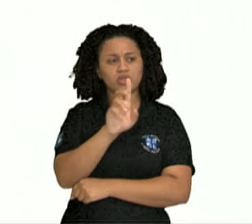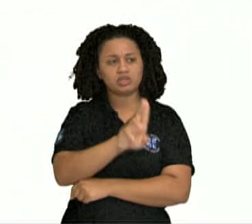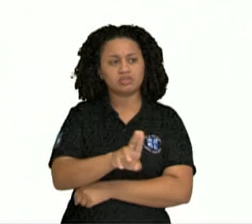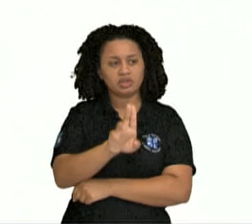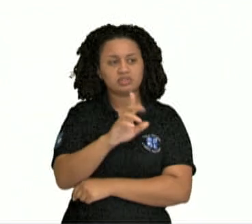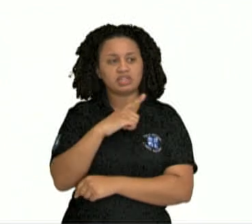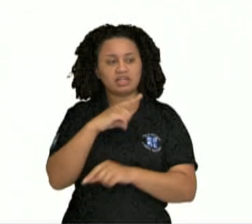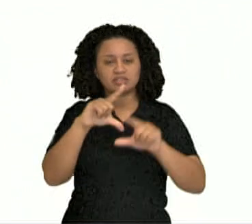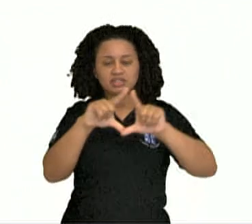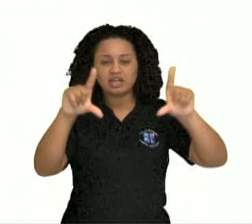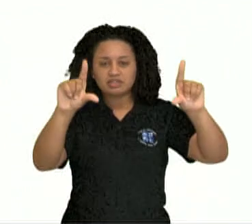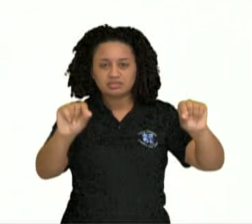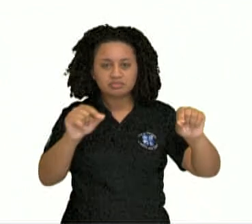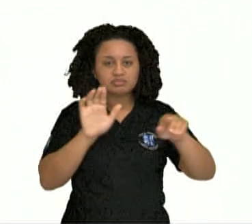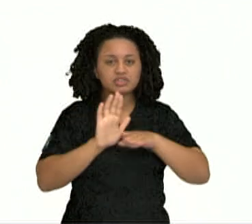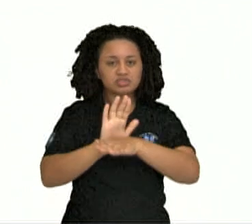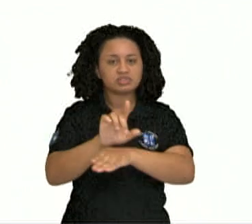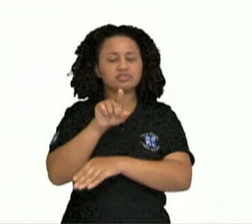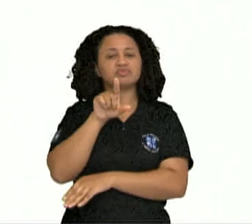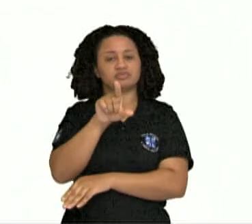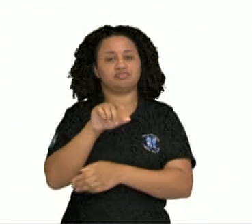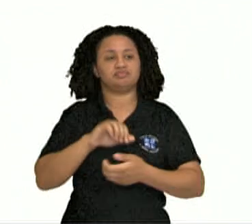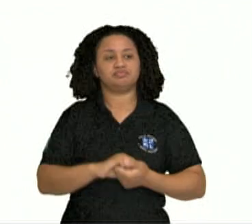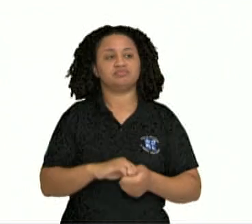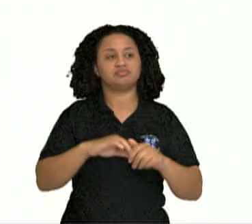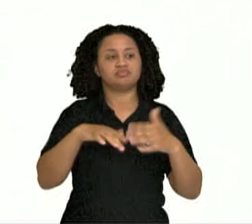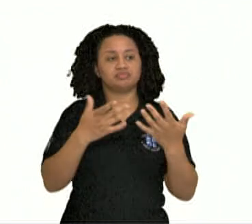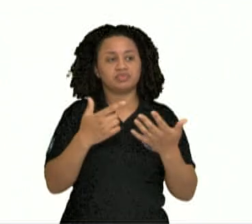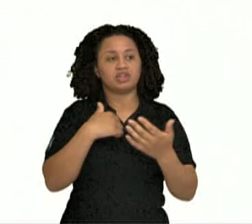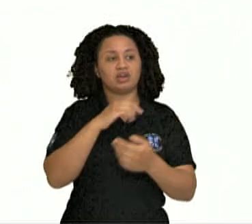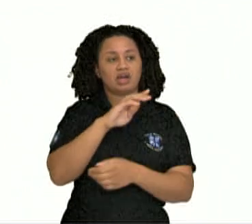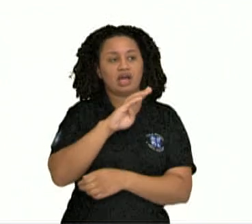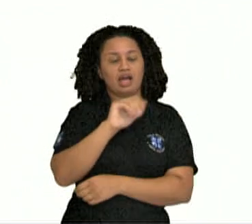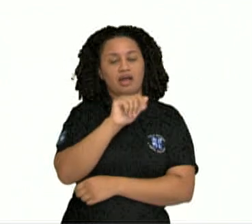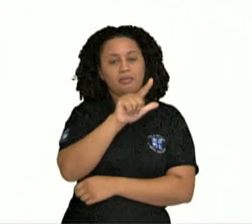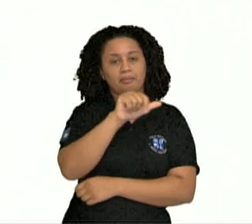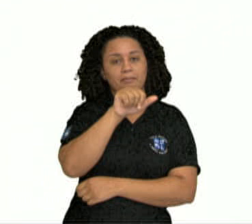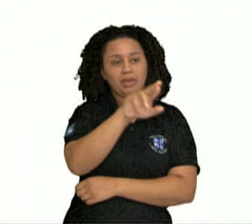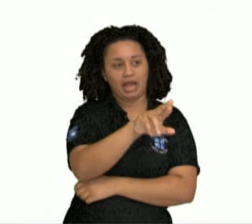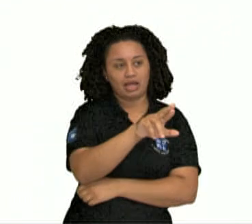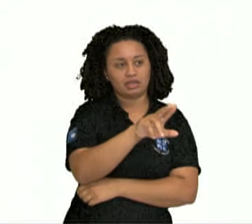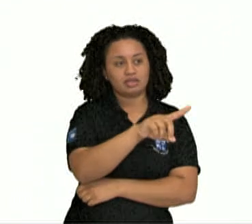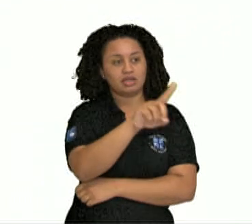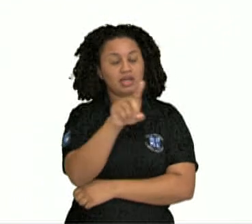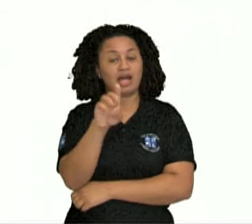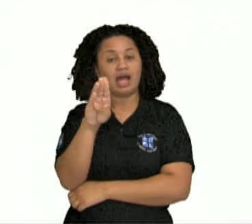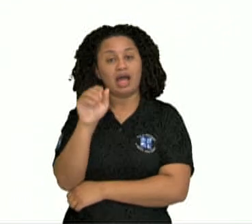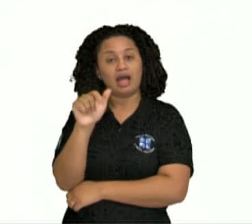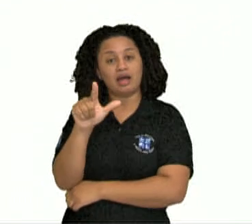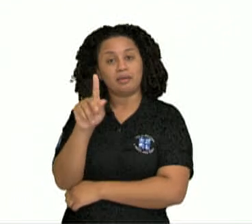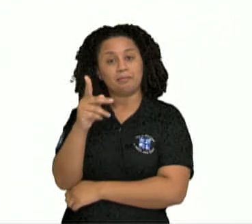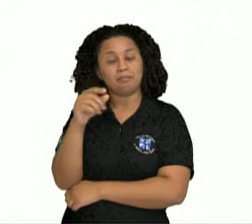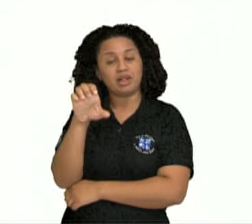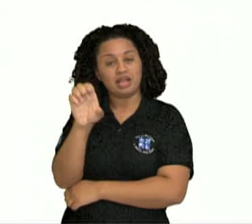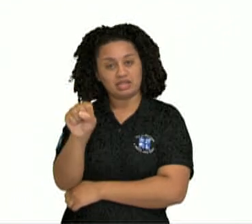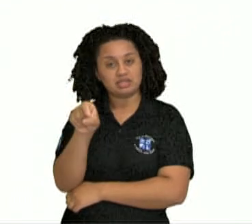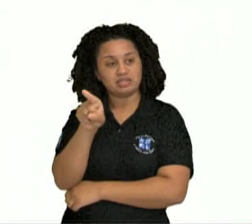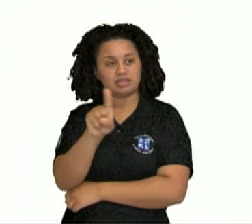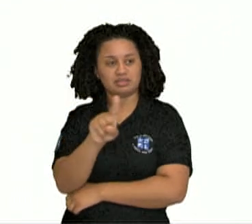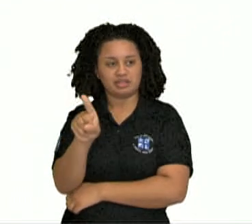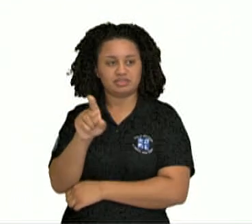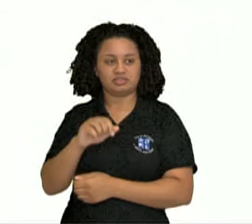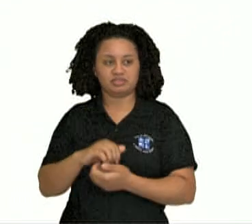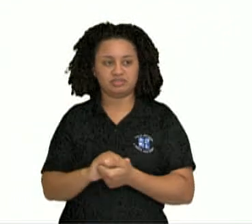aqui, tá aqui embaixo para te ajudar. Então, hablar, terminado em ar, no hables. Se o verbo termina em er, comer,